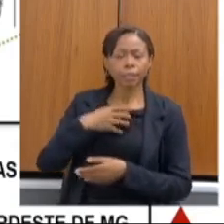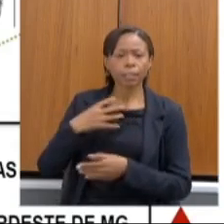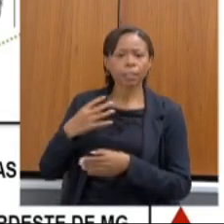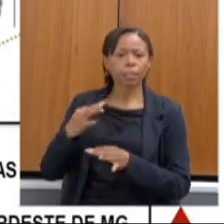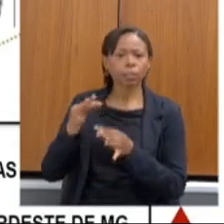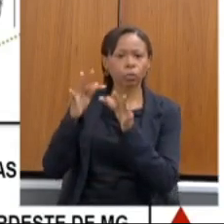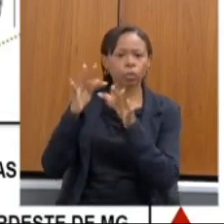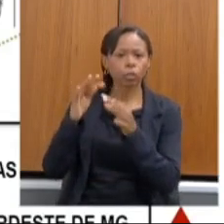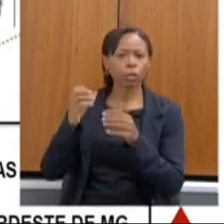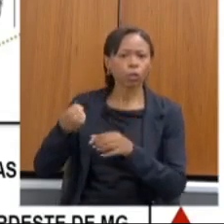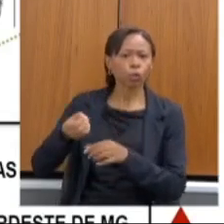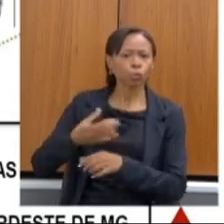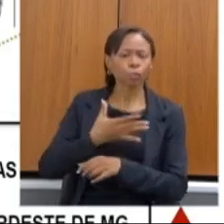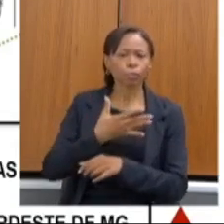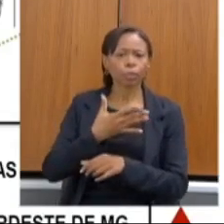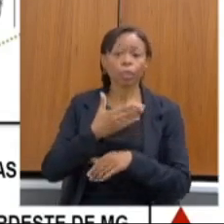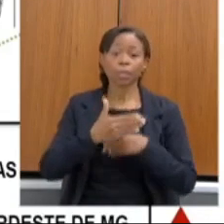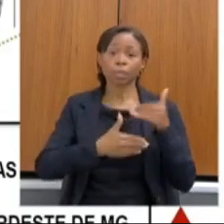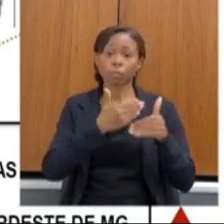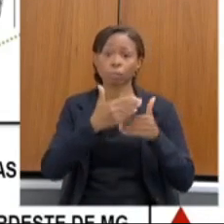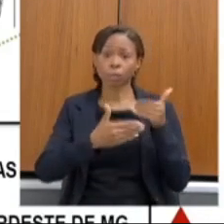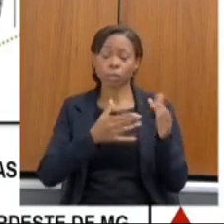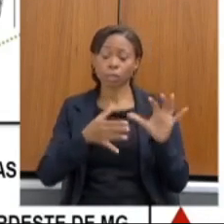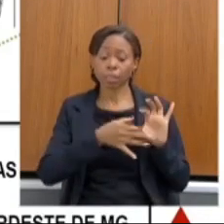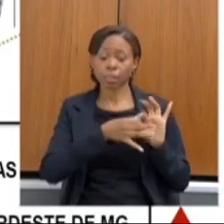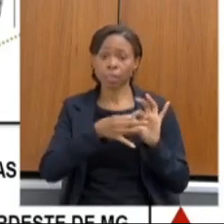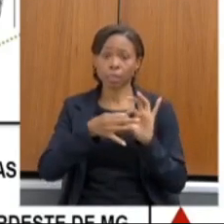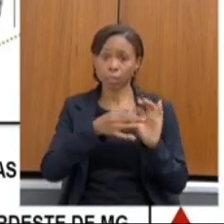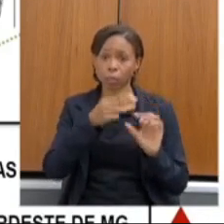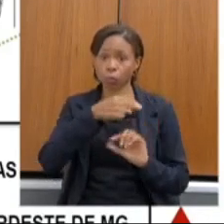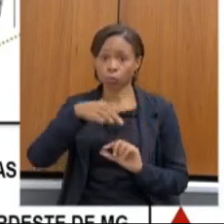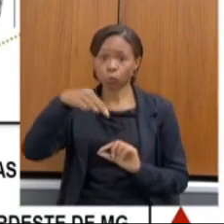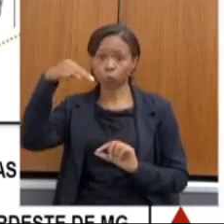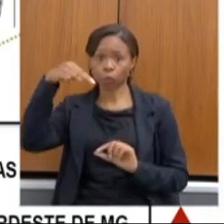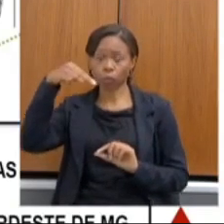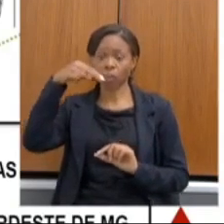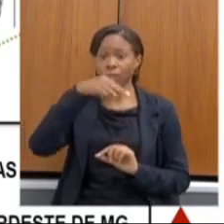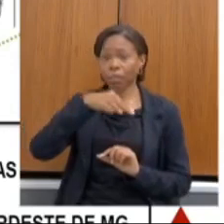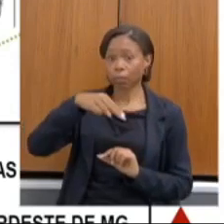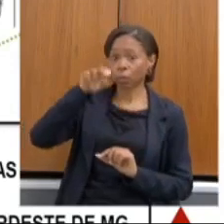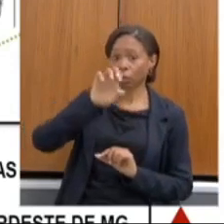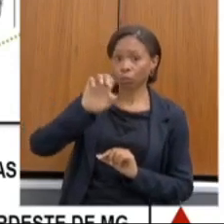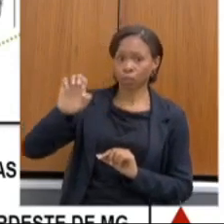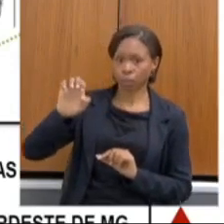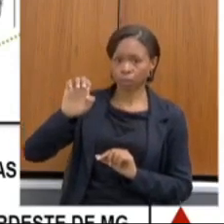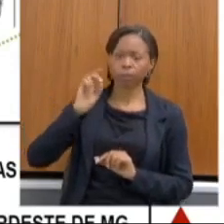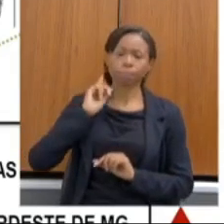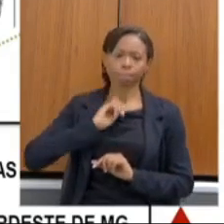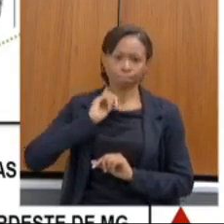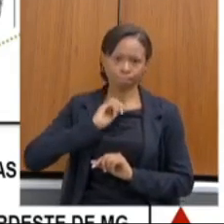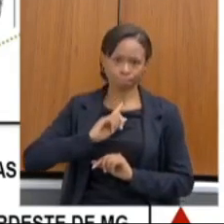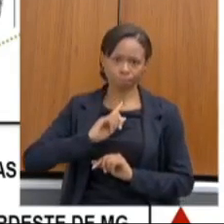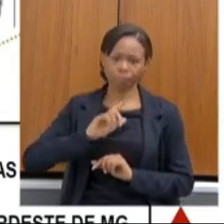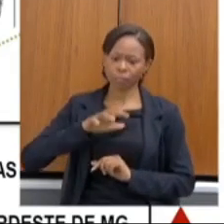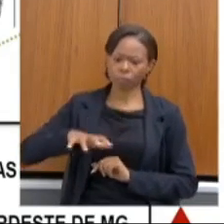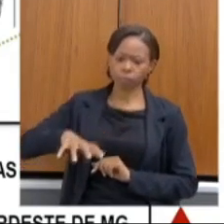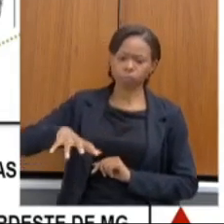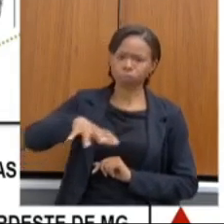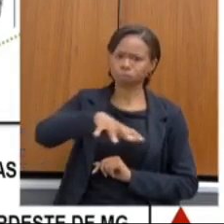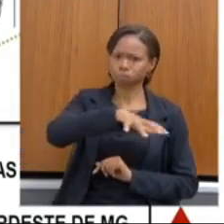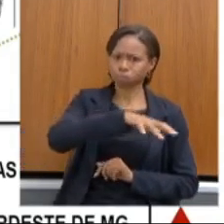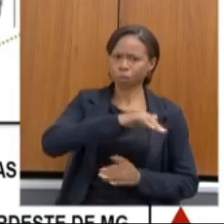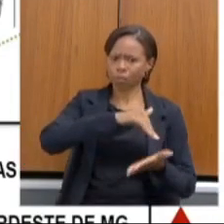integração do Norte e Nordeste de Minas Gerais então nós temos uma ação de amplo espectro